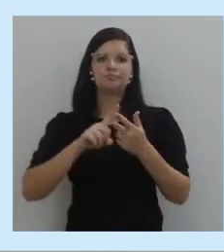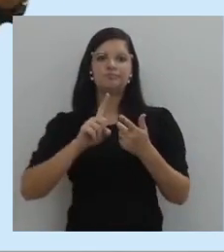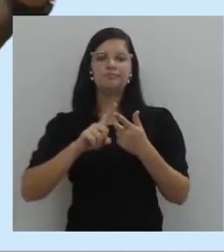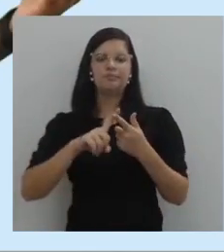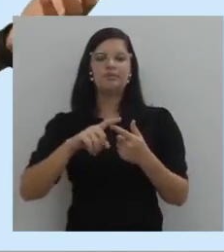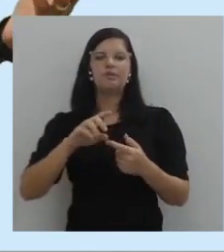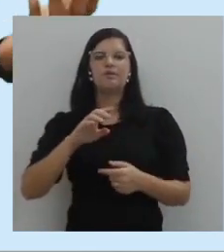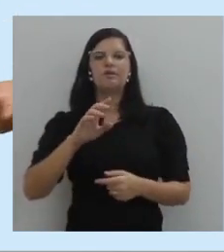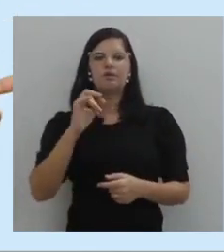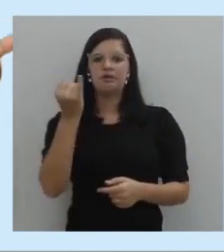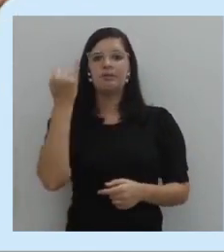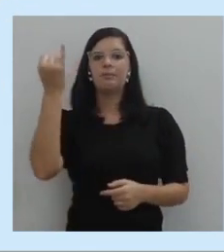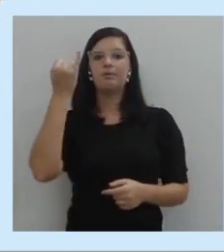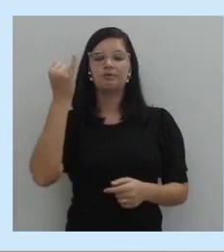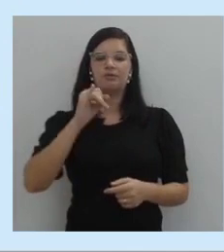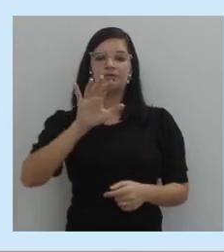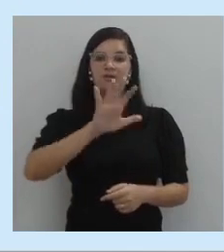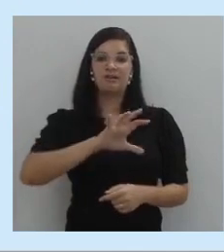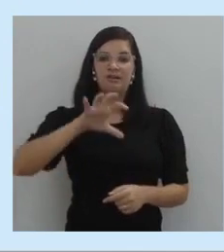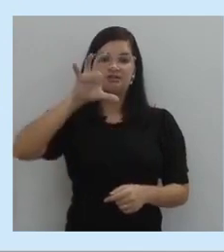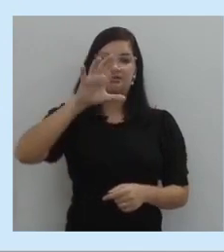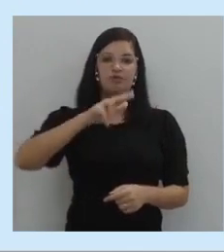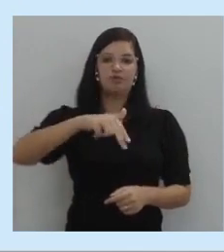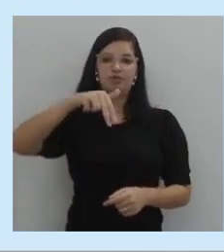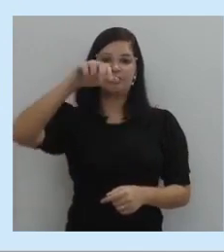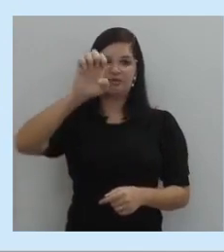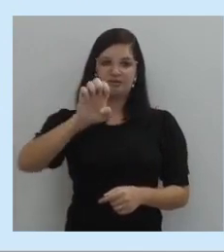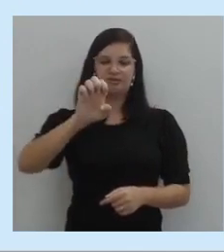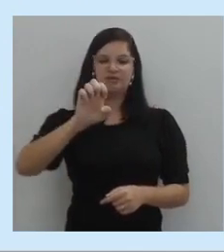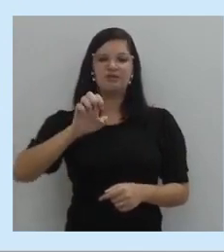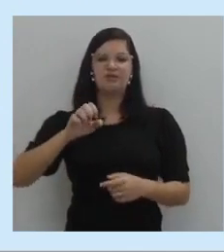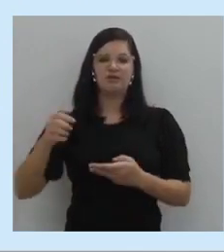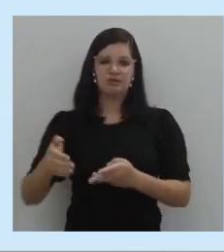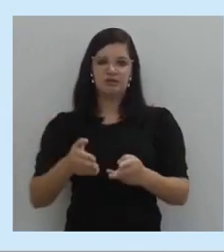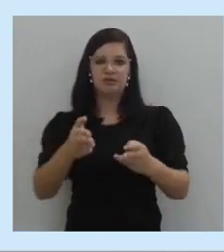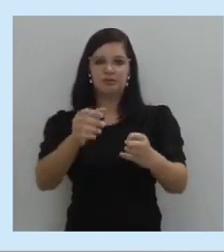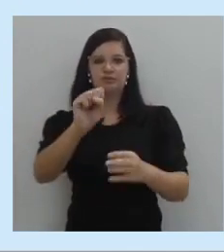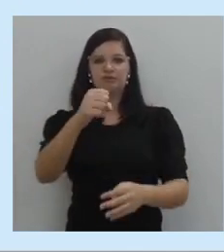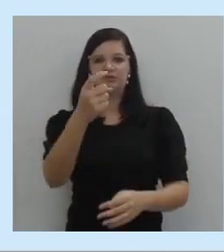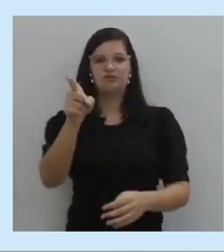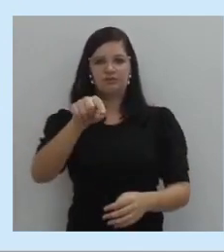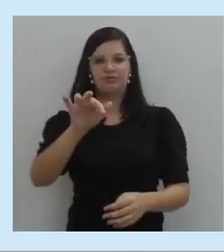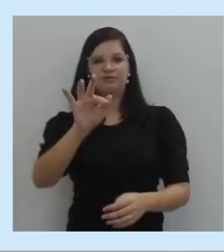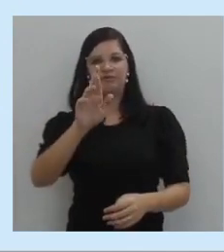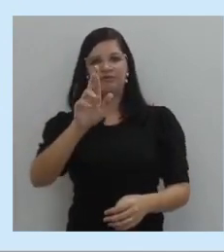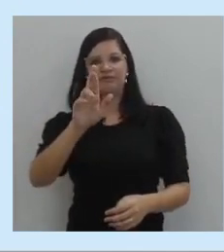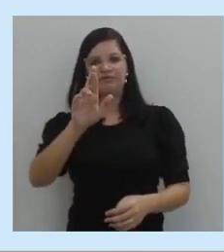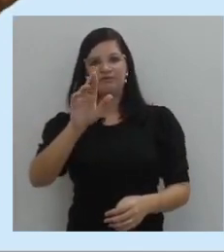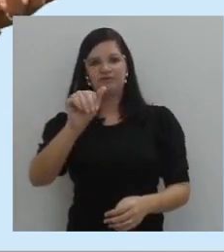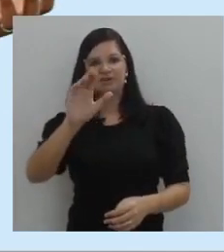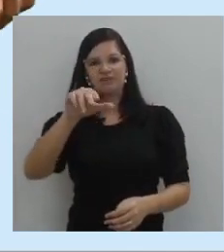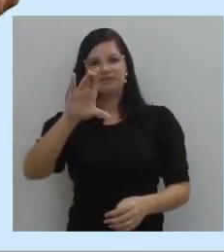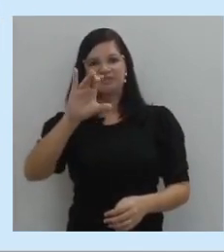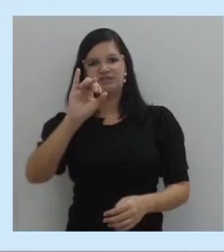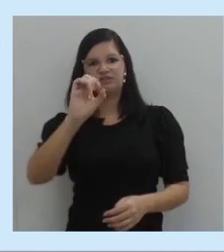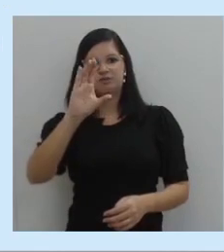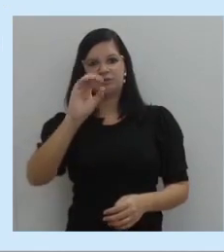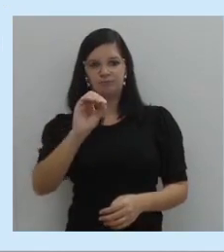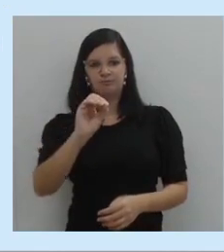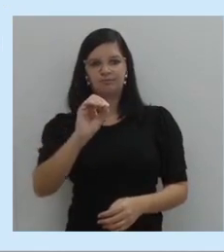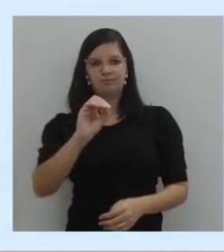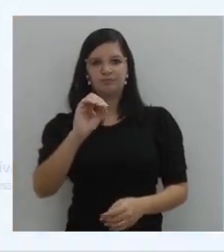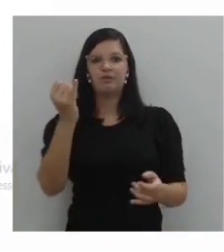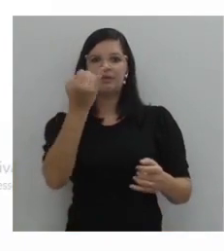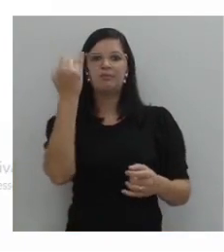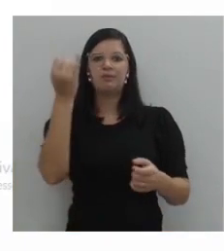também uma bacia importante para a região Nordeste, que é a bacia do Rio São Francisco, e é muito importante falar sobre ela aqui para nós, né? Acompanhe